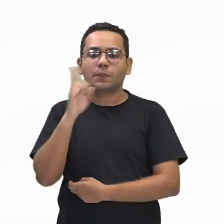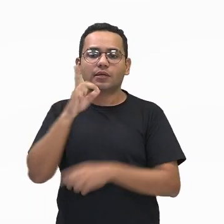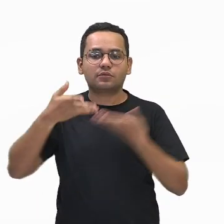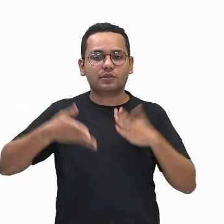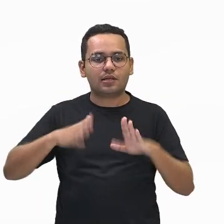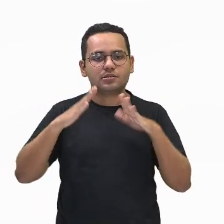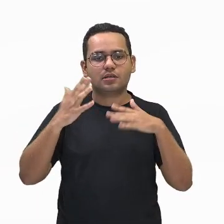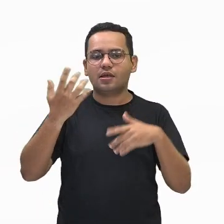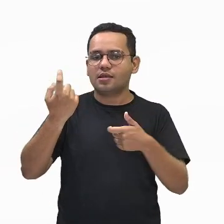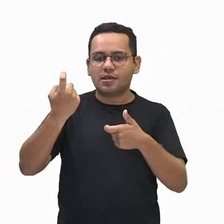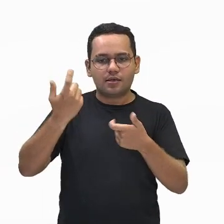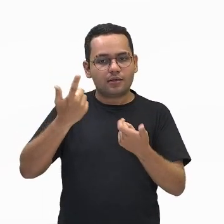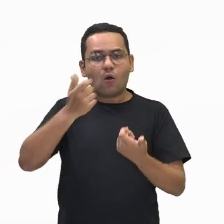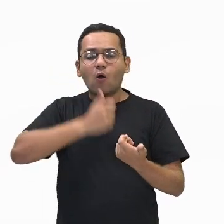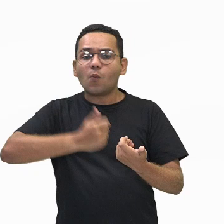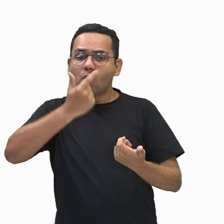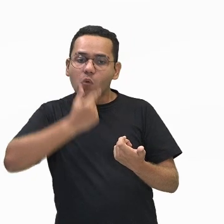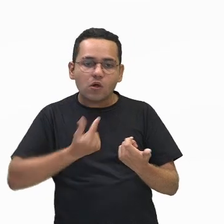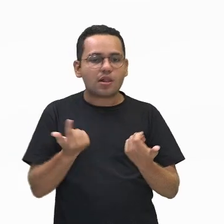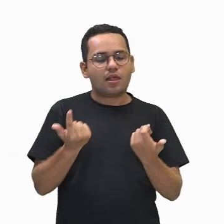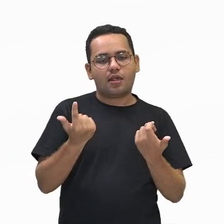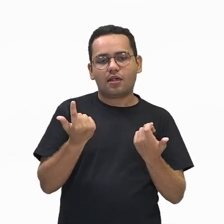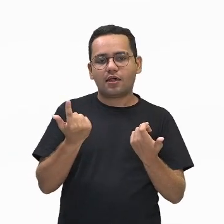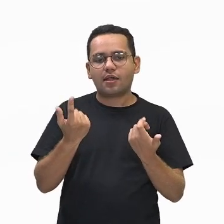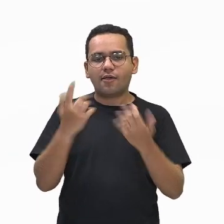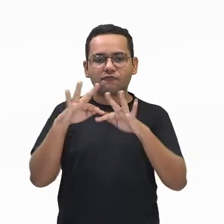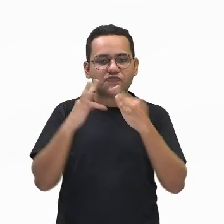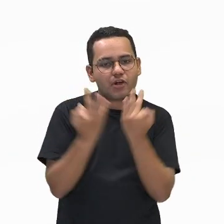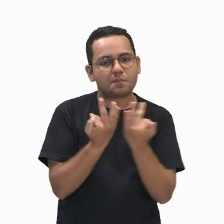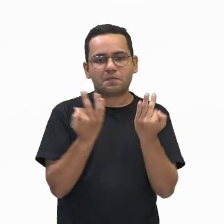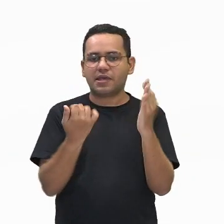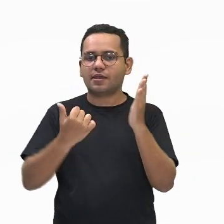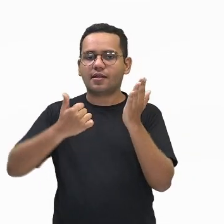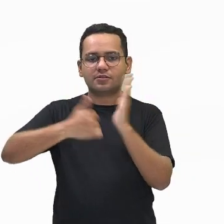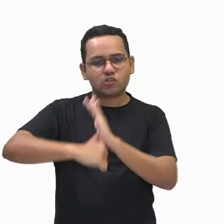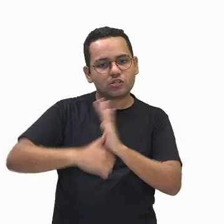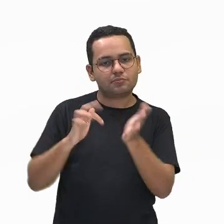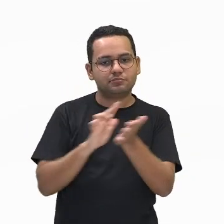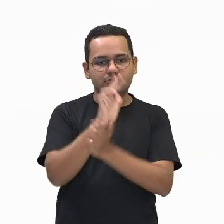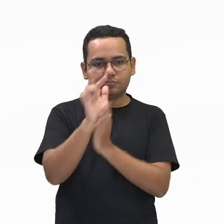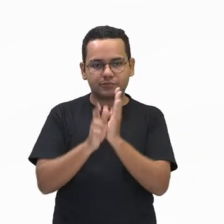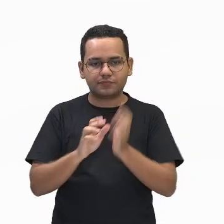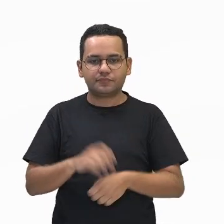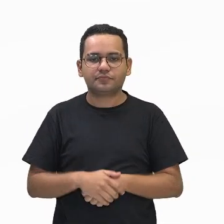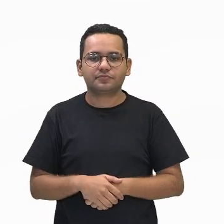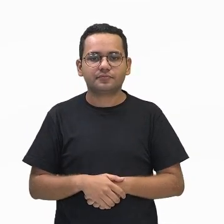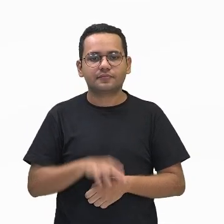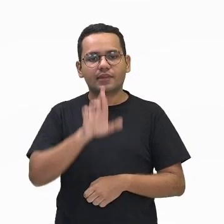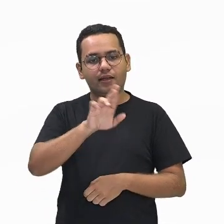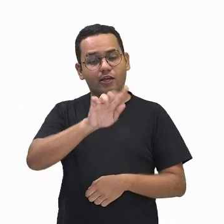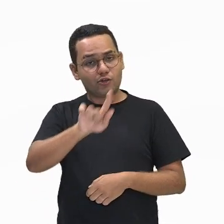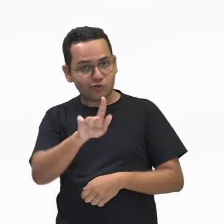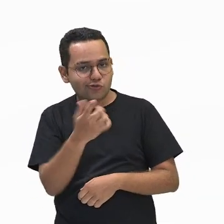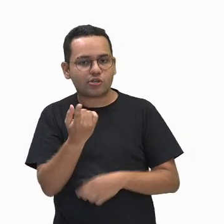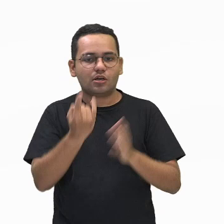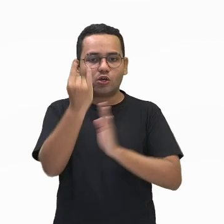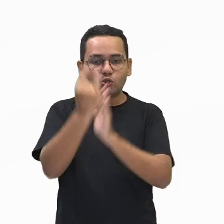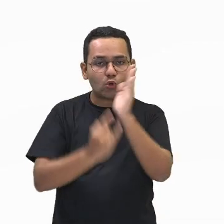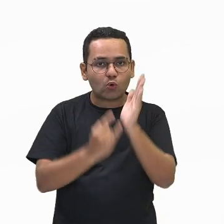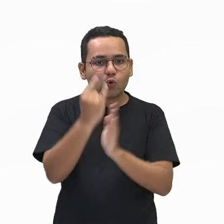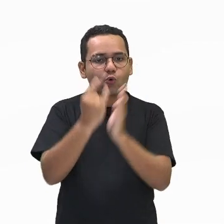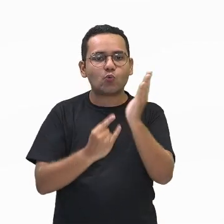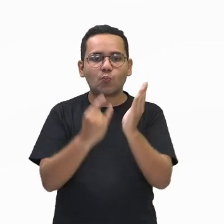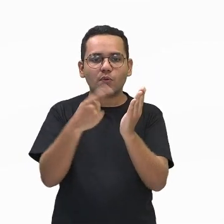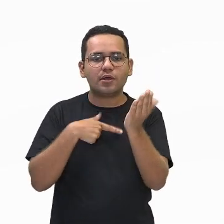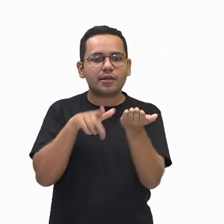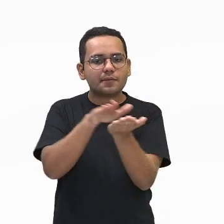sexo, filiação, impressão digital e etc. Carteira de identidade ou registro geral é um